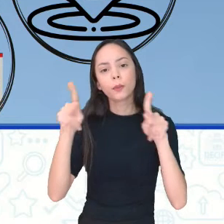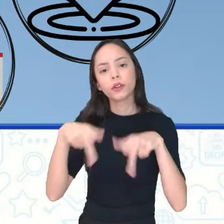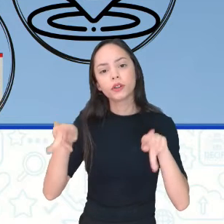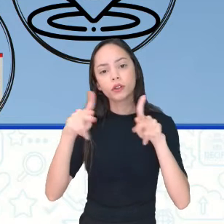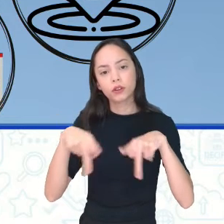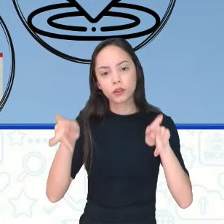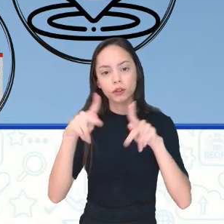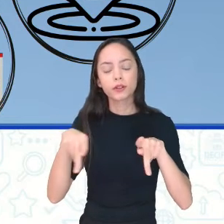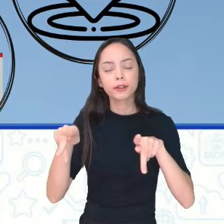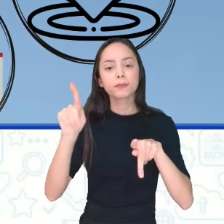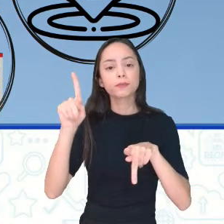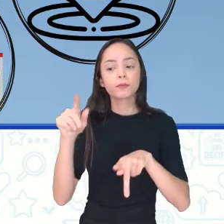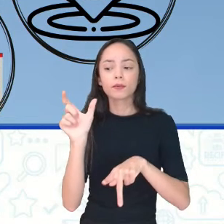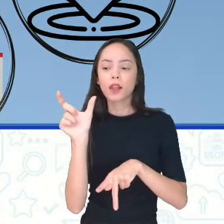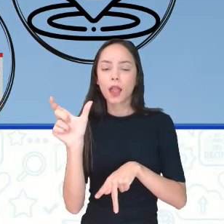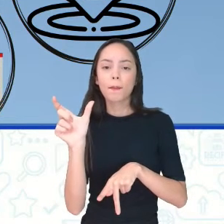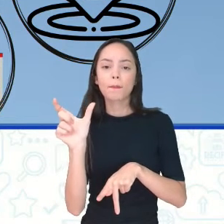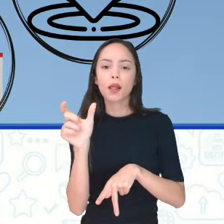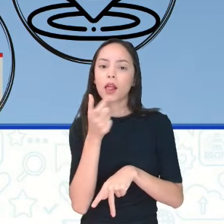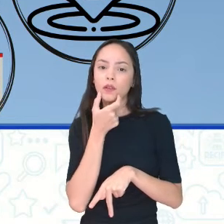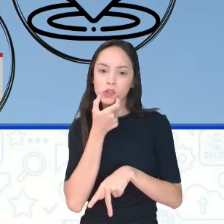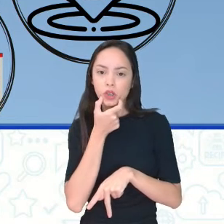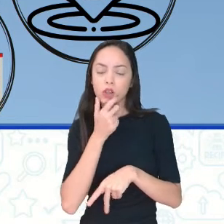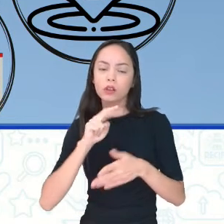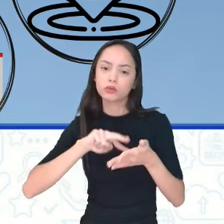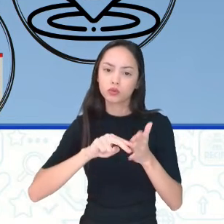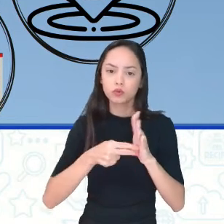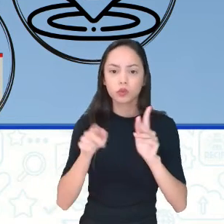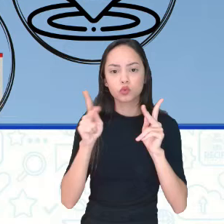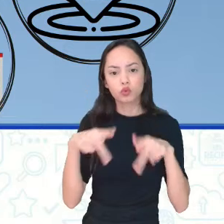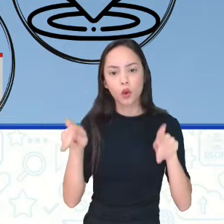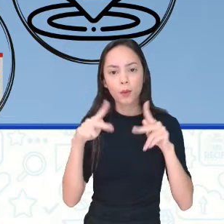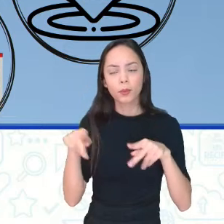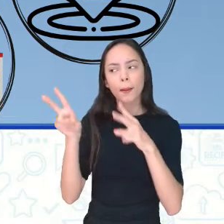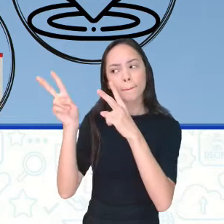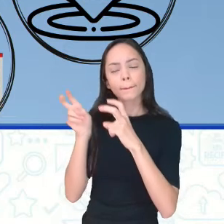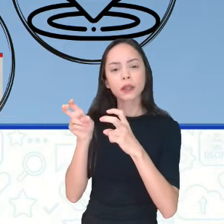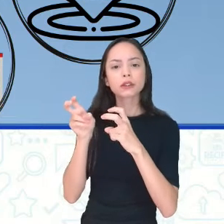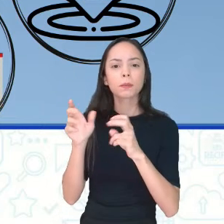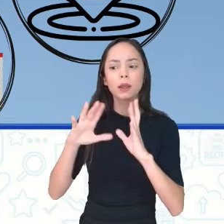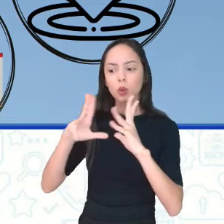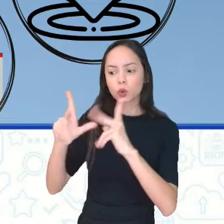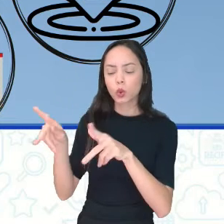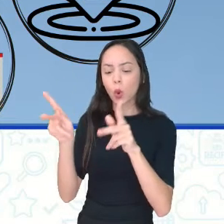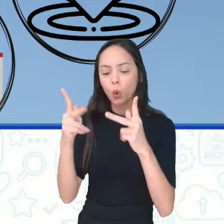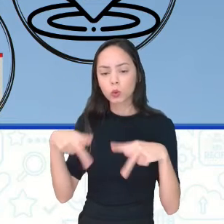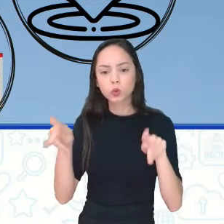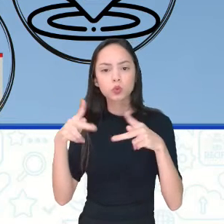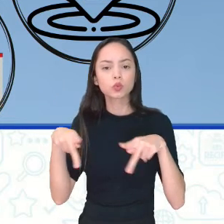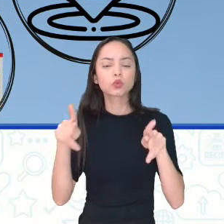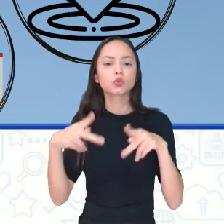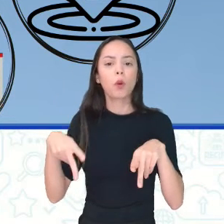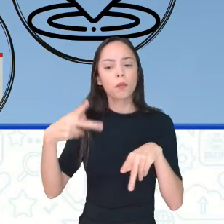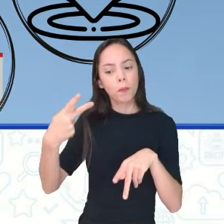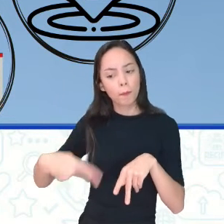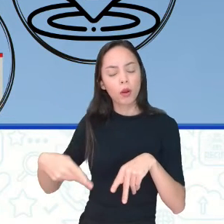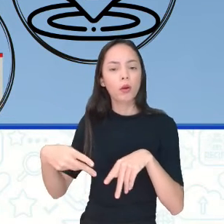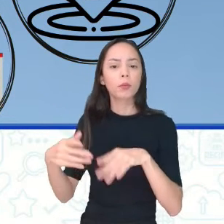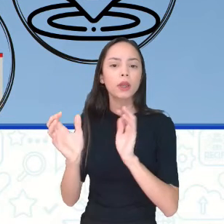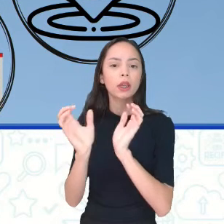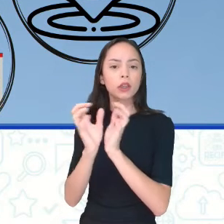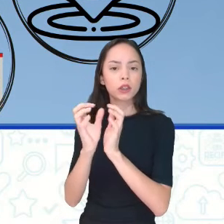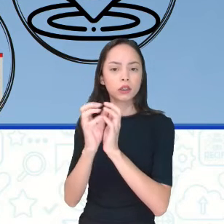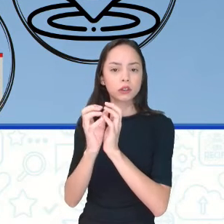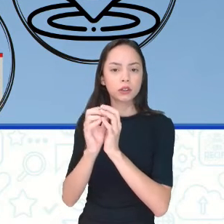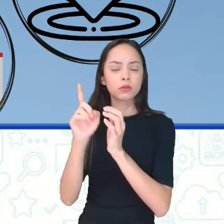É a palavra em inglês para o que a gente chama de shopping. Vocês já notaram que todo shopping center aqui de Recife, ele